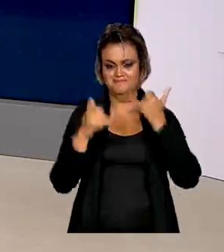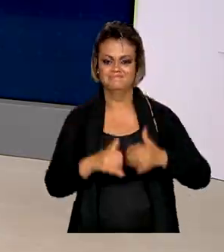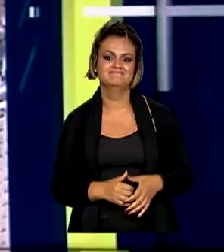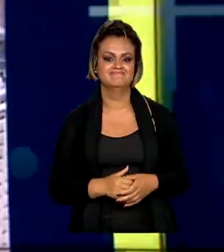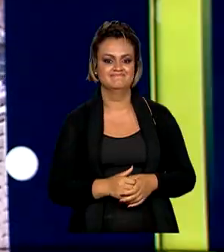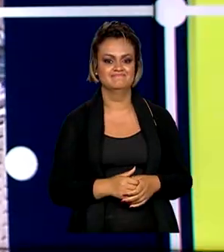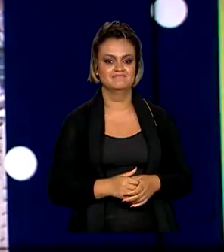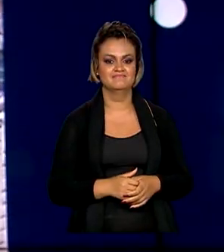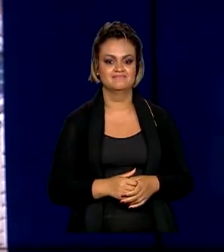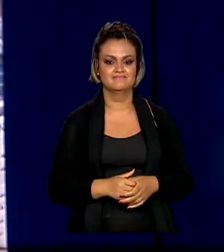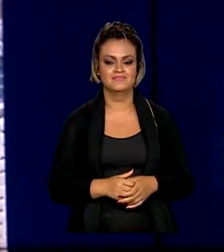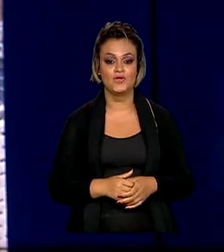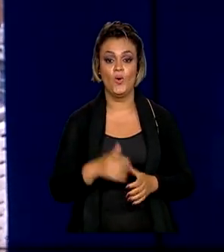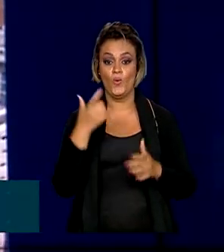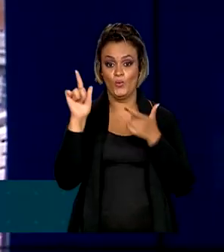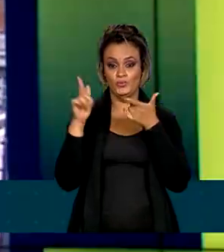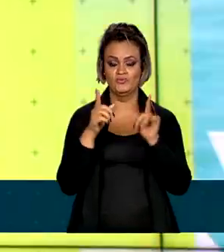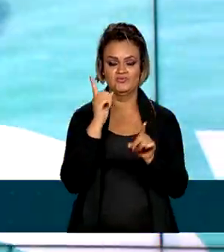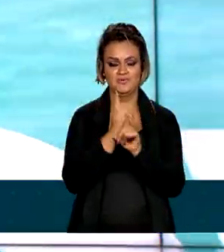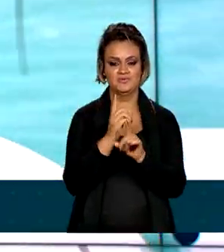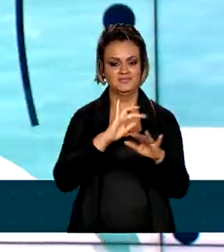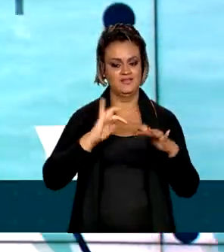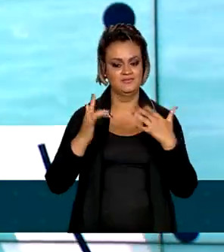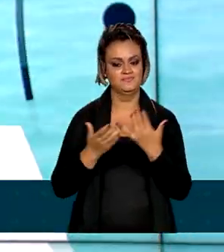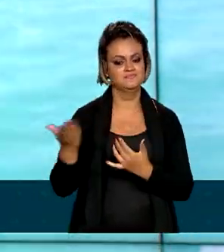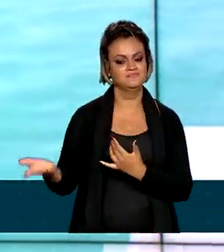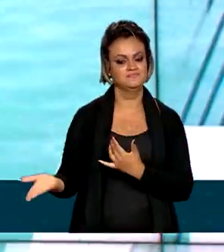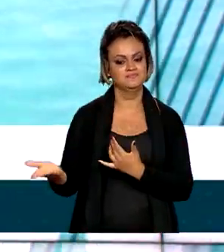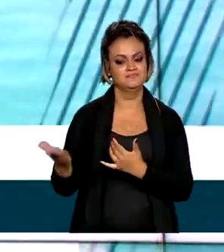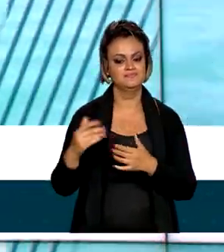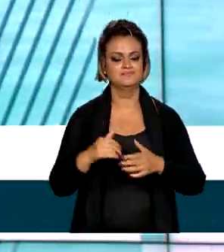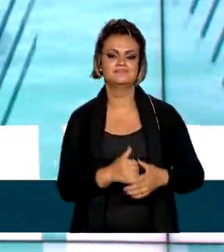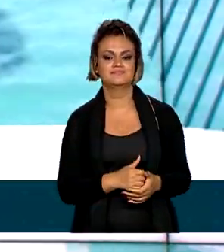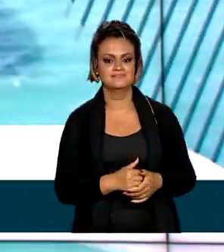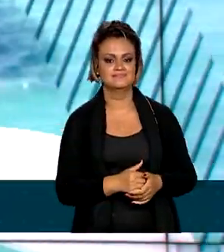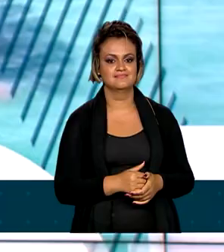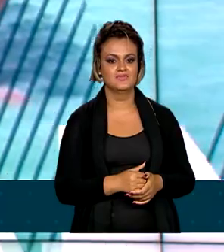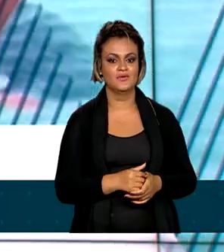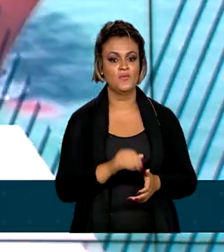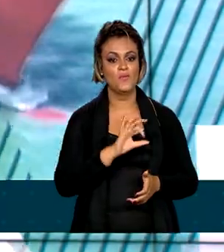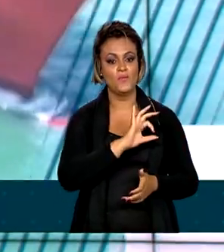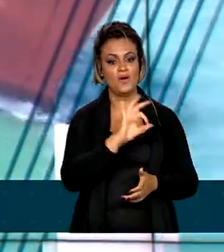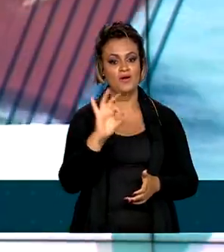país. Para essas e outras informações, acesse as redes sociais da TV